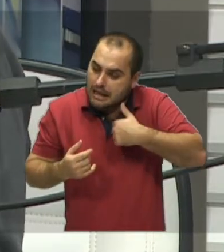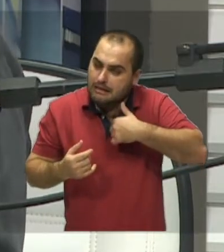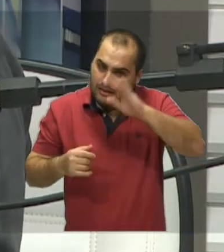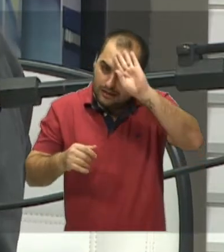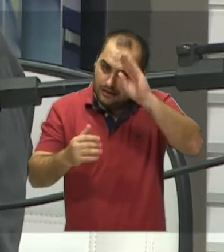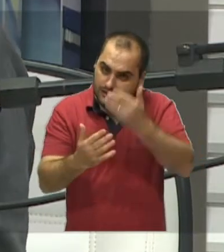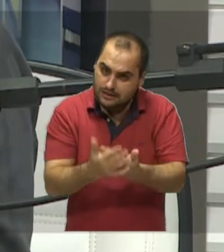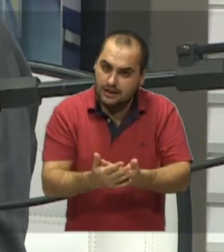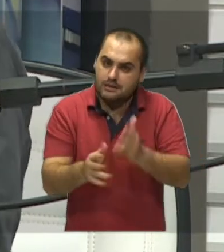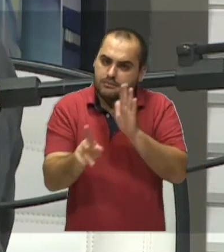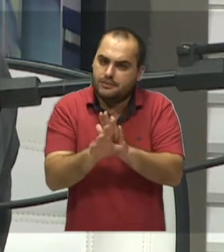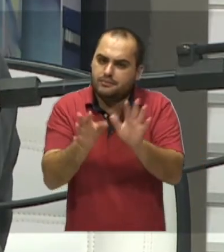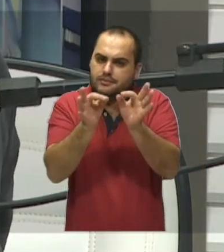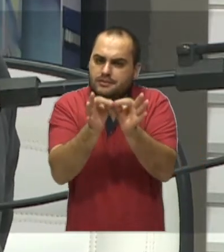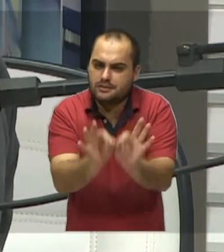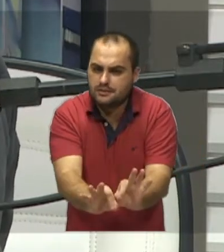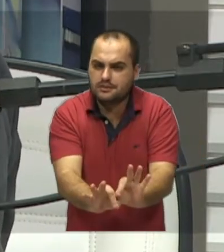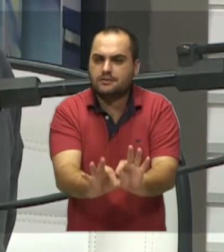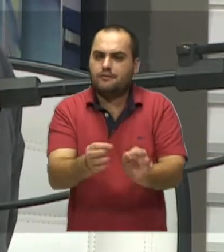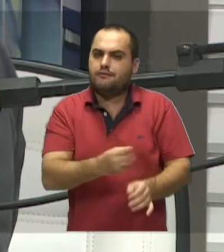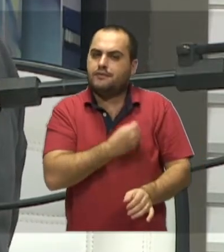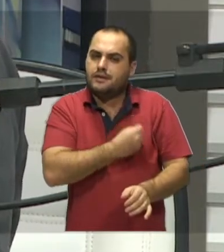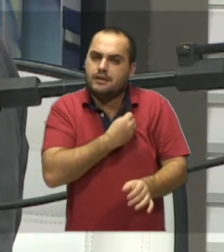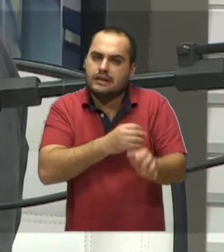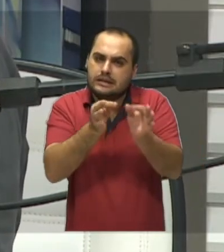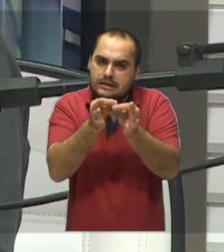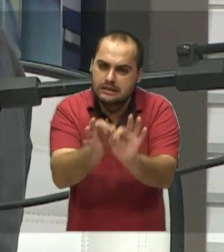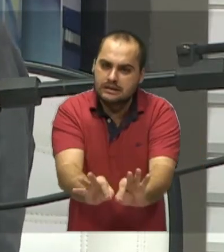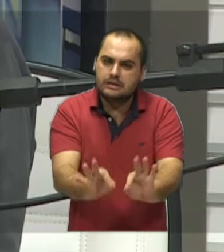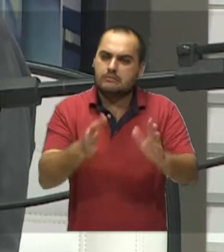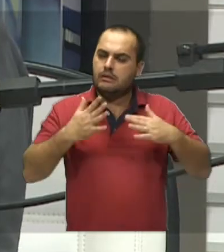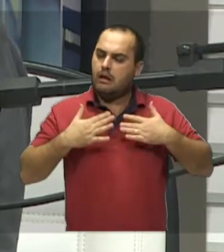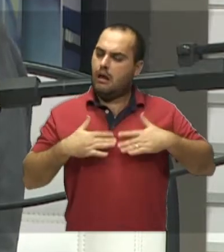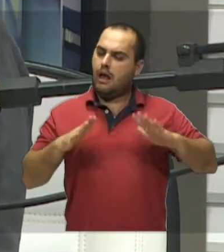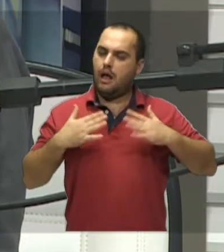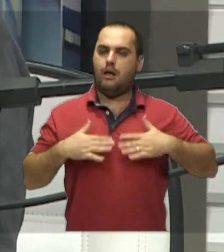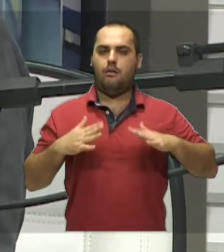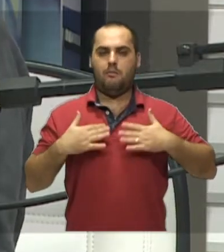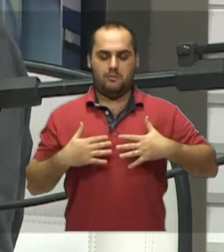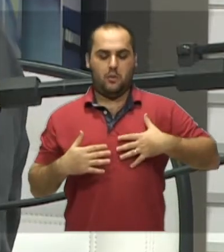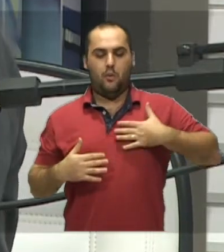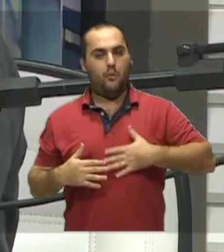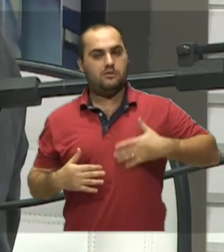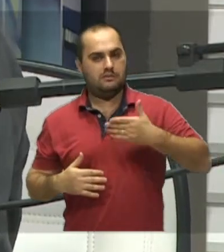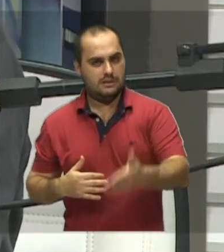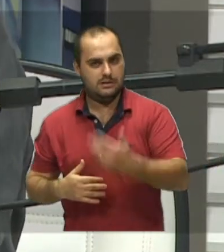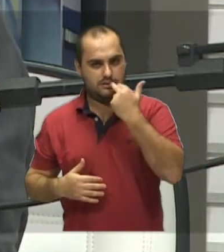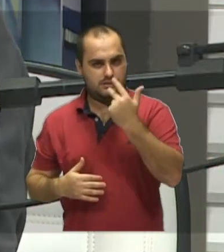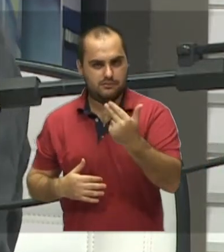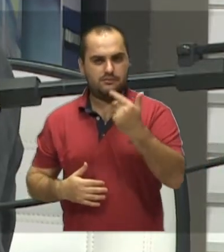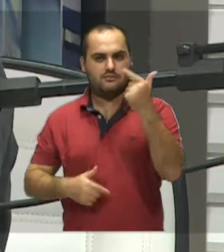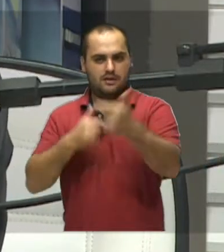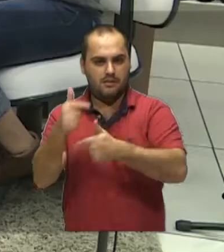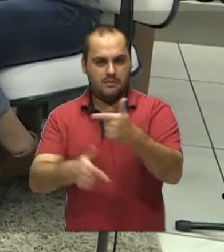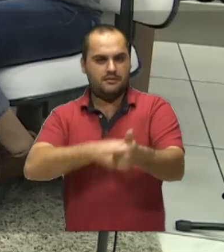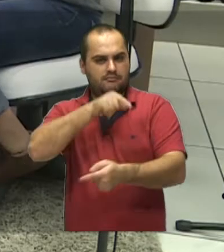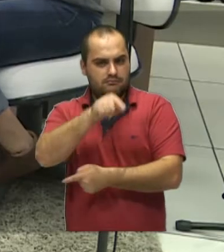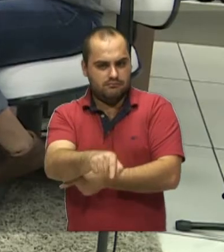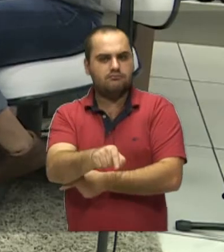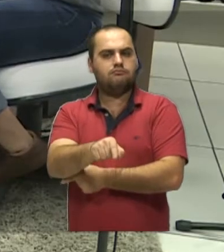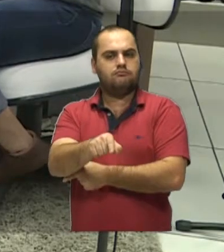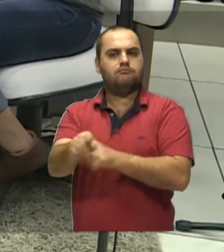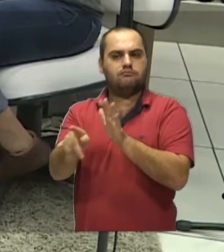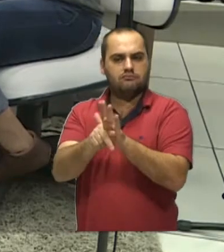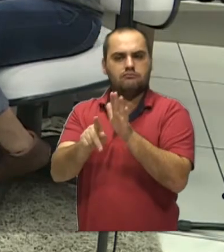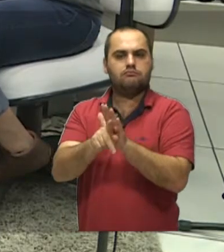muito dessa coisa da simplicidade, de viver de uma maneira um pouco mais simples, mais tranquila. E eu acho que, no final das contas, o trabalho da gente reflete aquilo que a gente é, ou